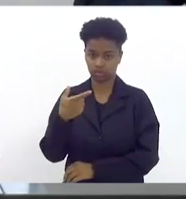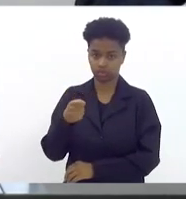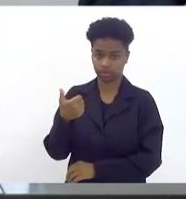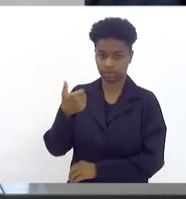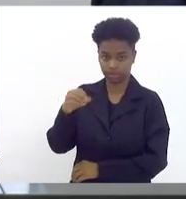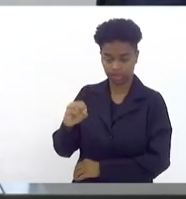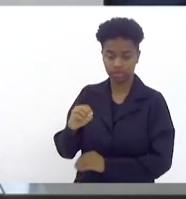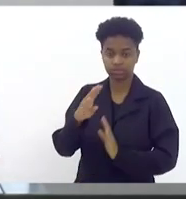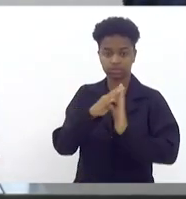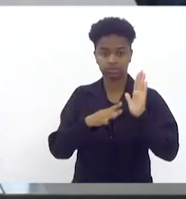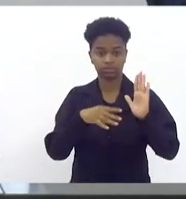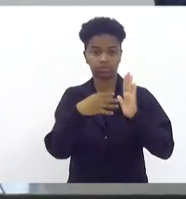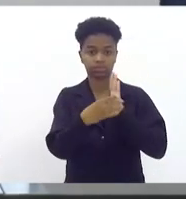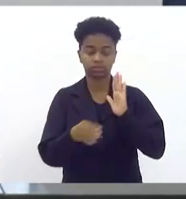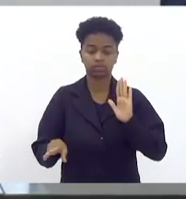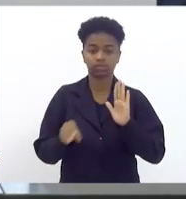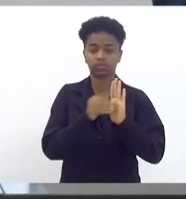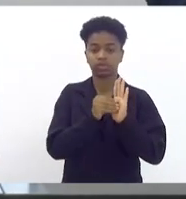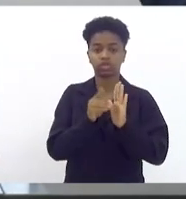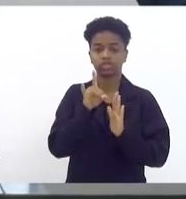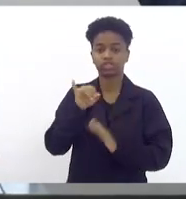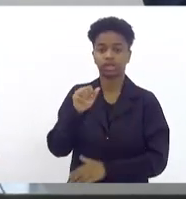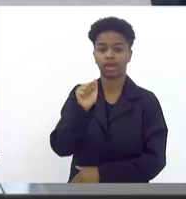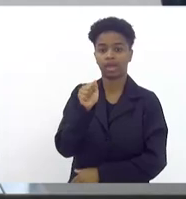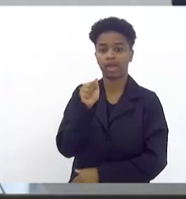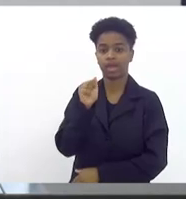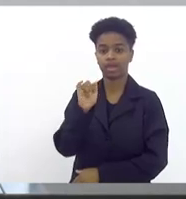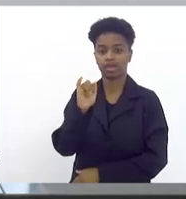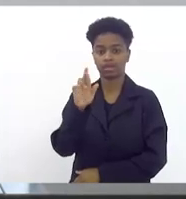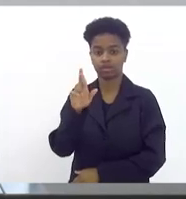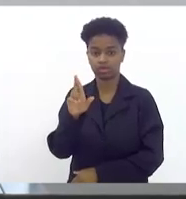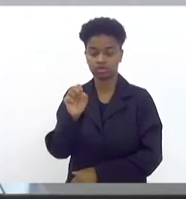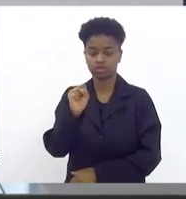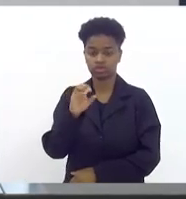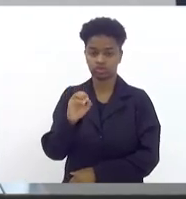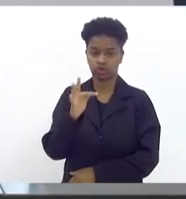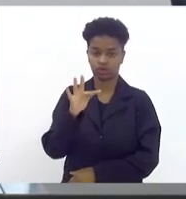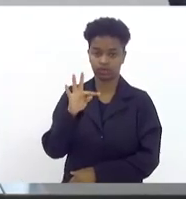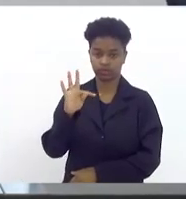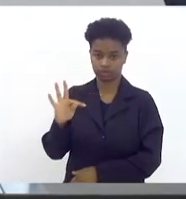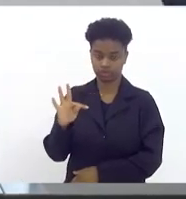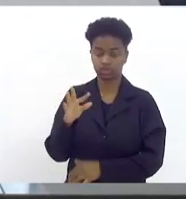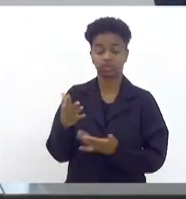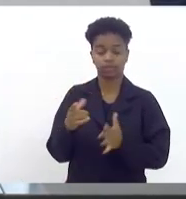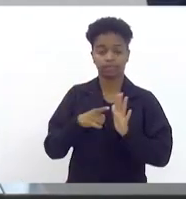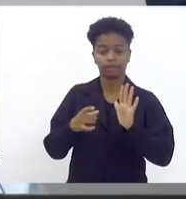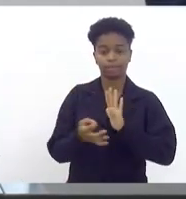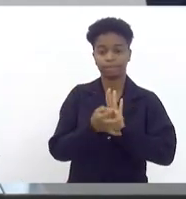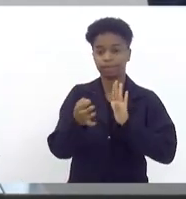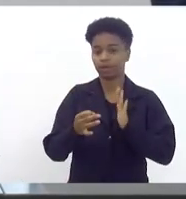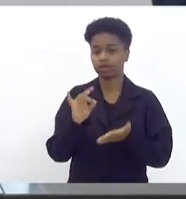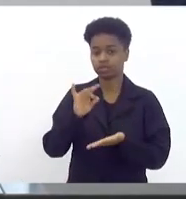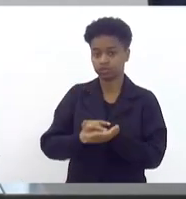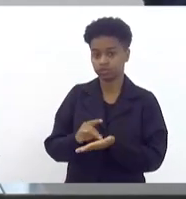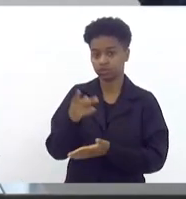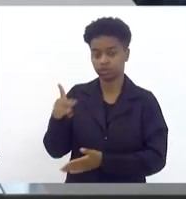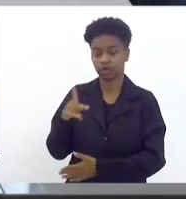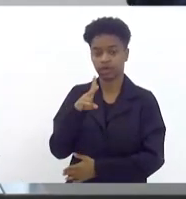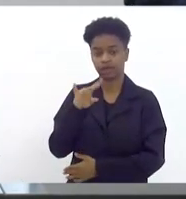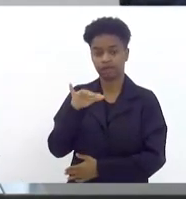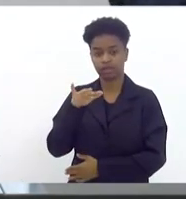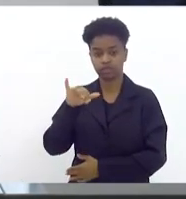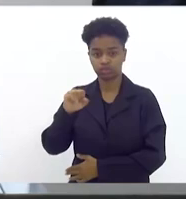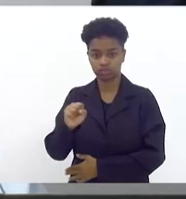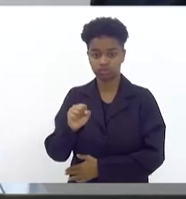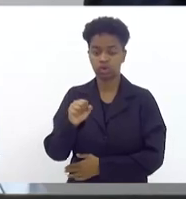Rio de Janeiro o dia do Airsoft. O parecer original do deputado Vinícius Cozzolino era